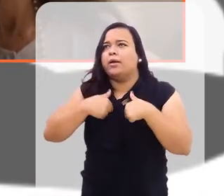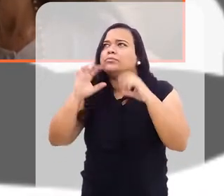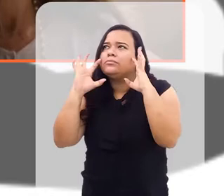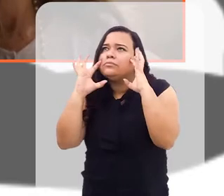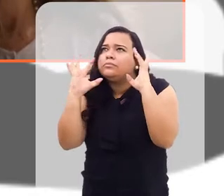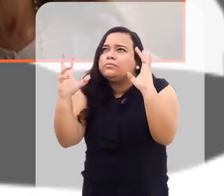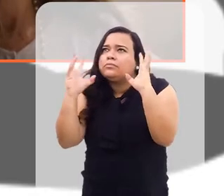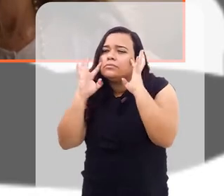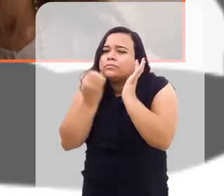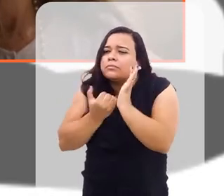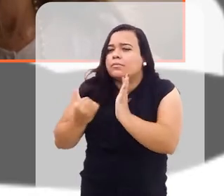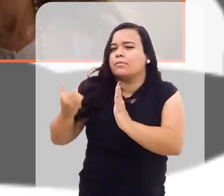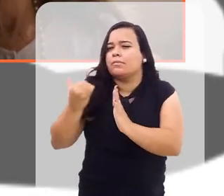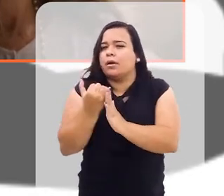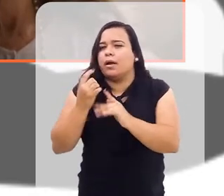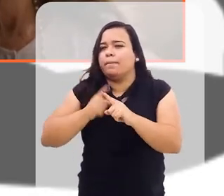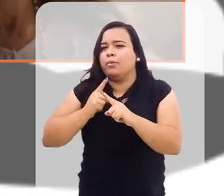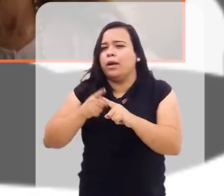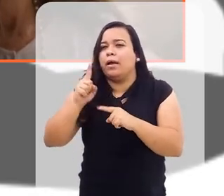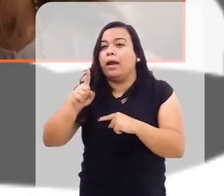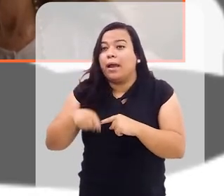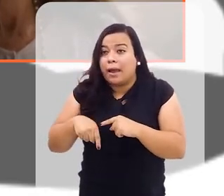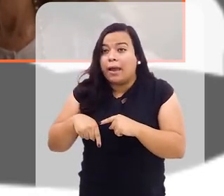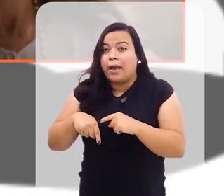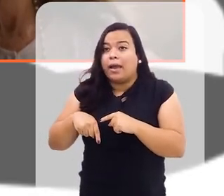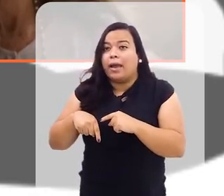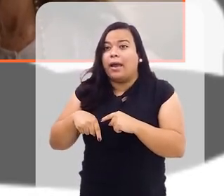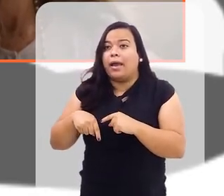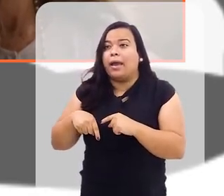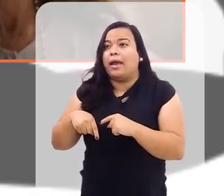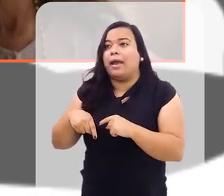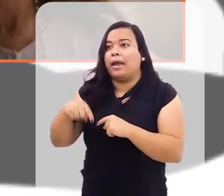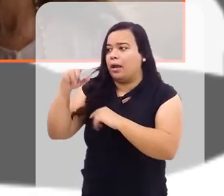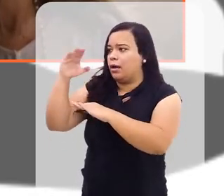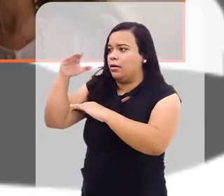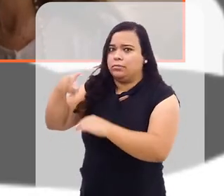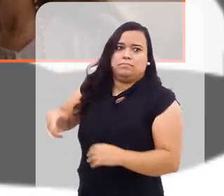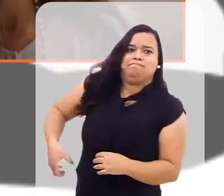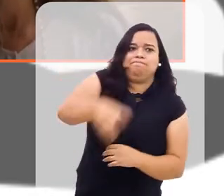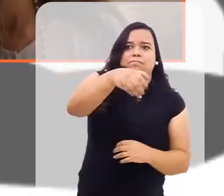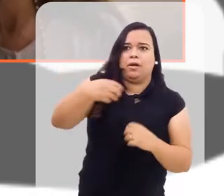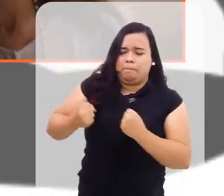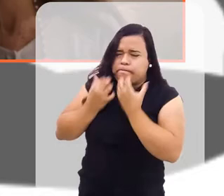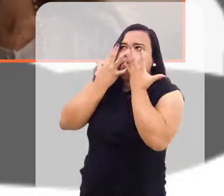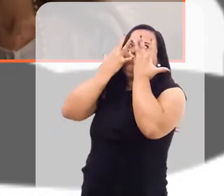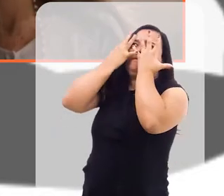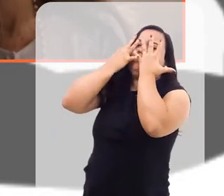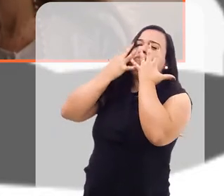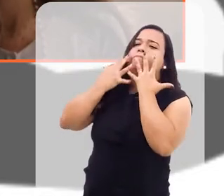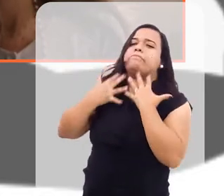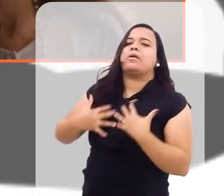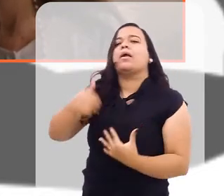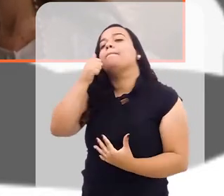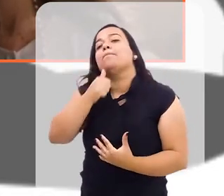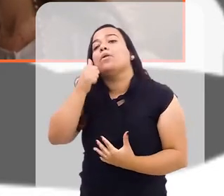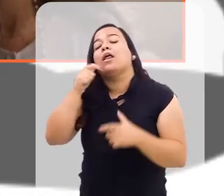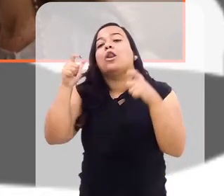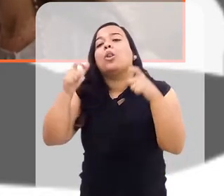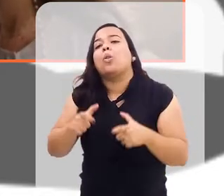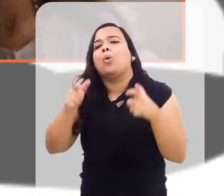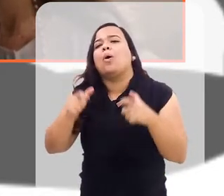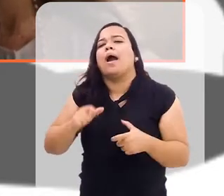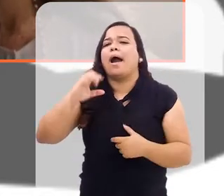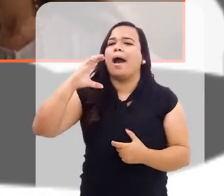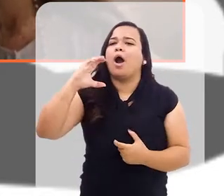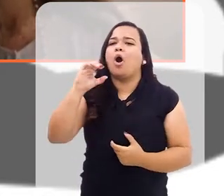mais, né? Porque ele trata de ataques de ácido em mulheres na Colômbia. E essa inspiração veio porque eu morei